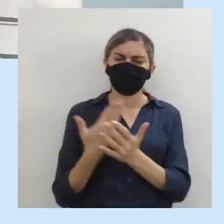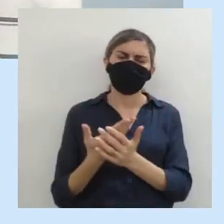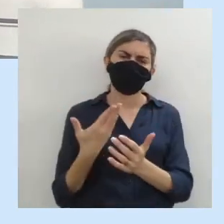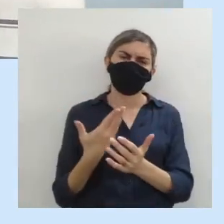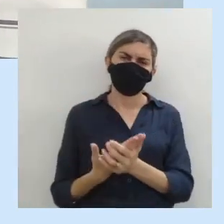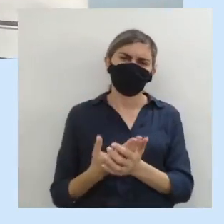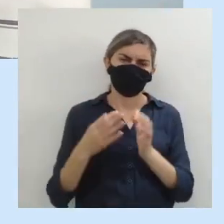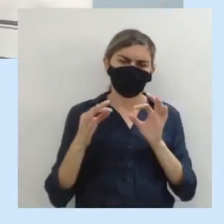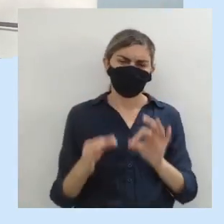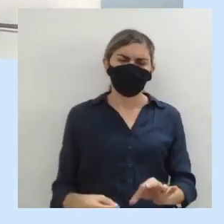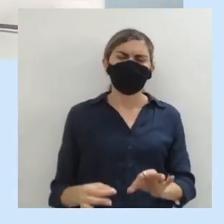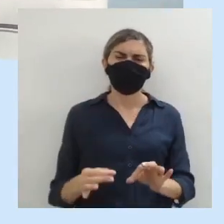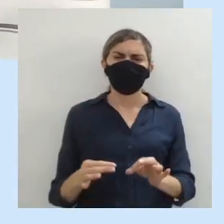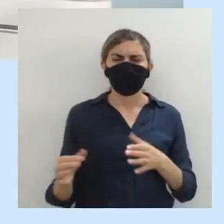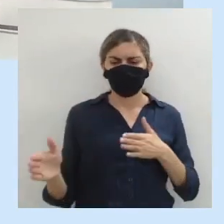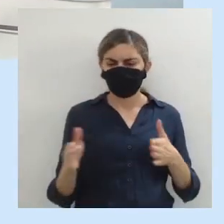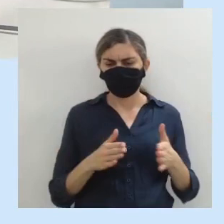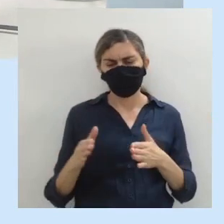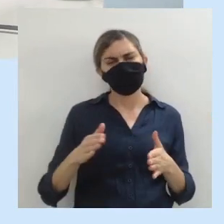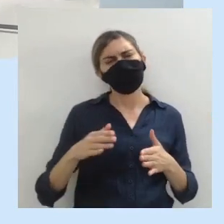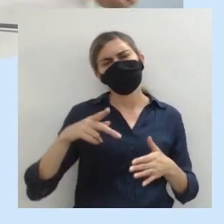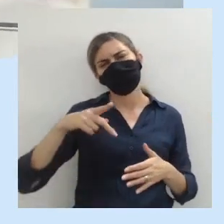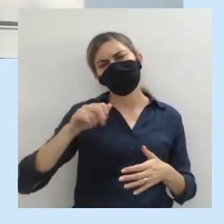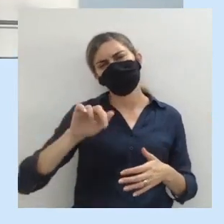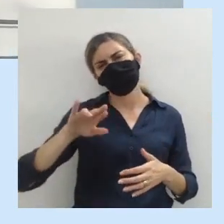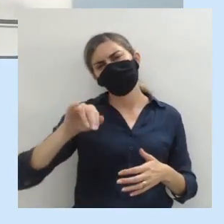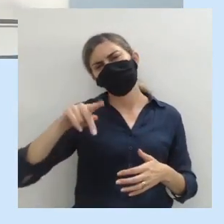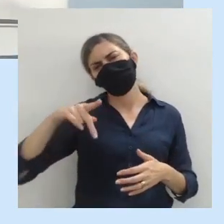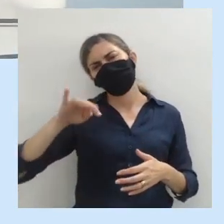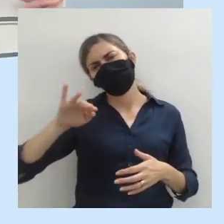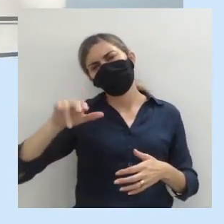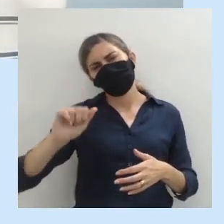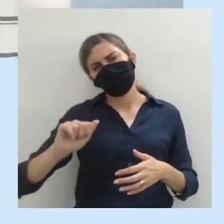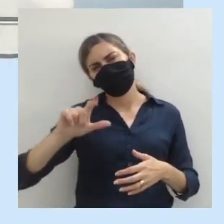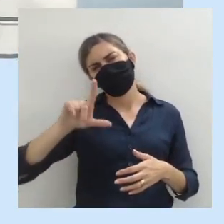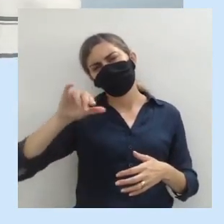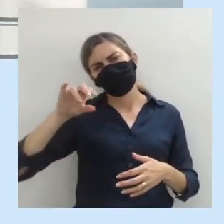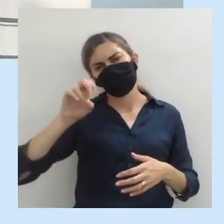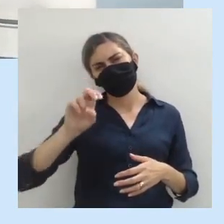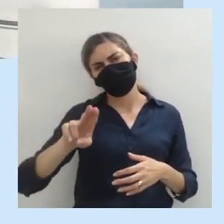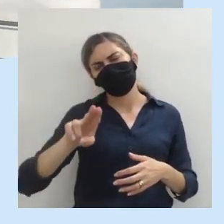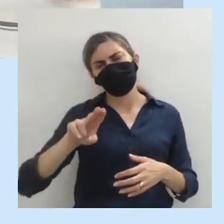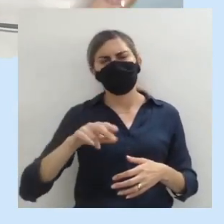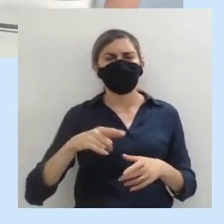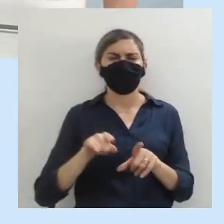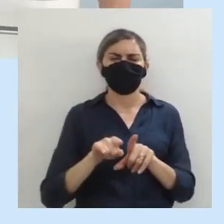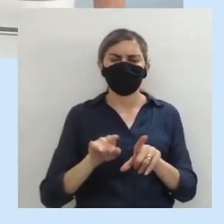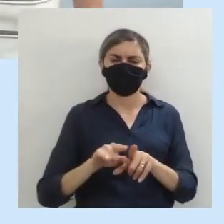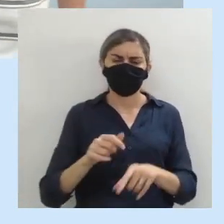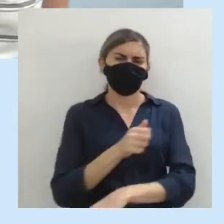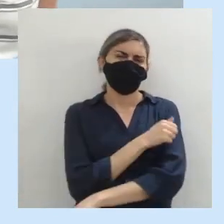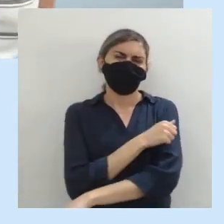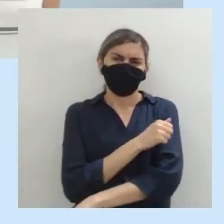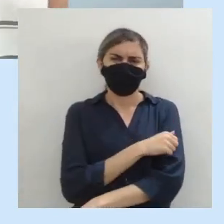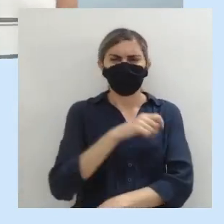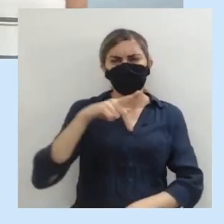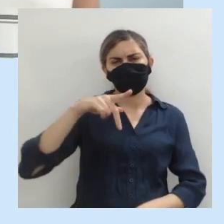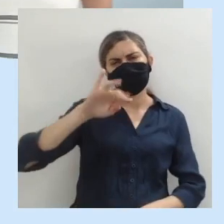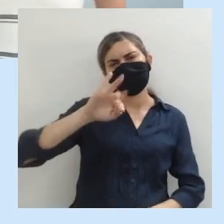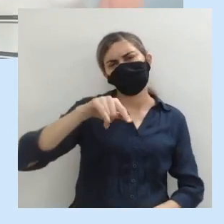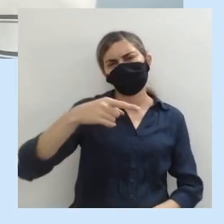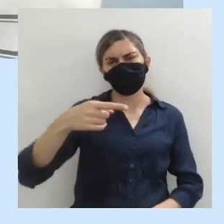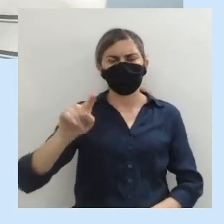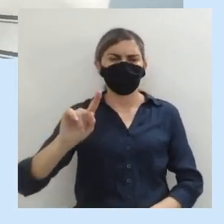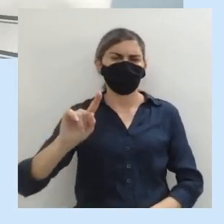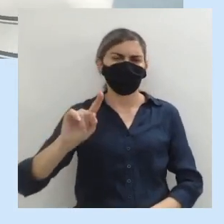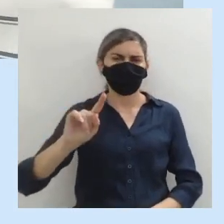certo? Chamada de Peripatética e do Liceu. Além de ter sido aluno de Platão, ele foi